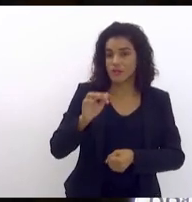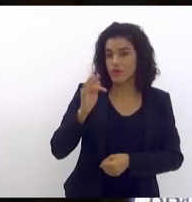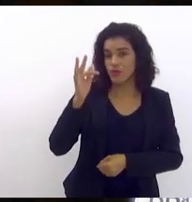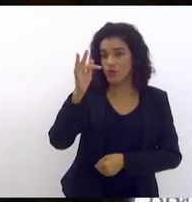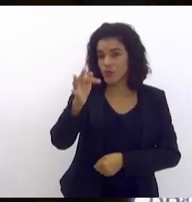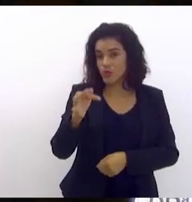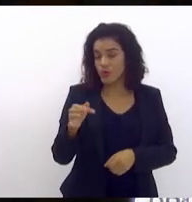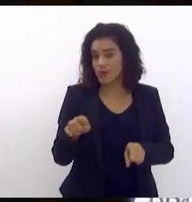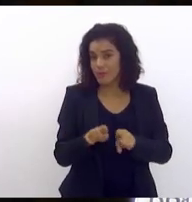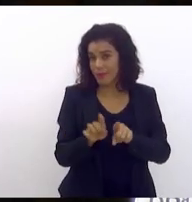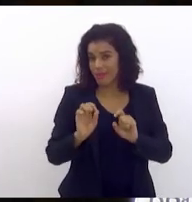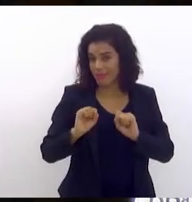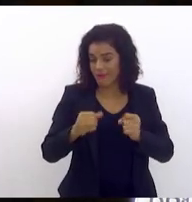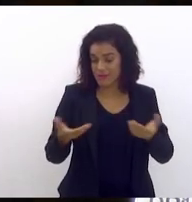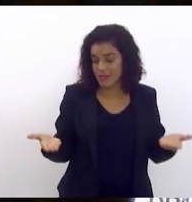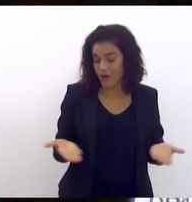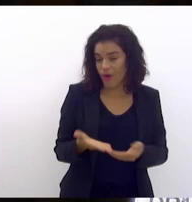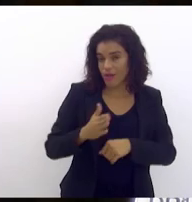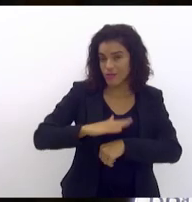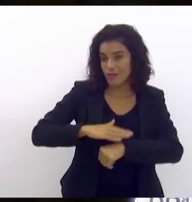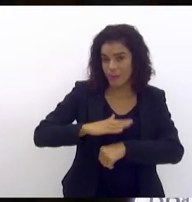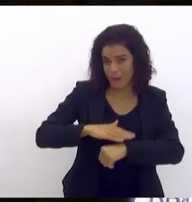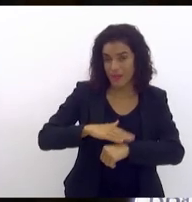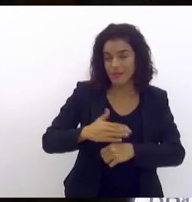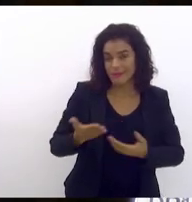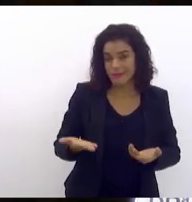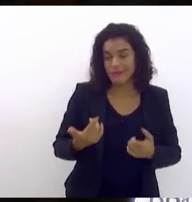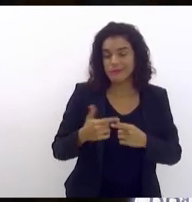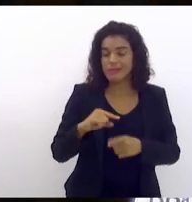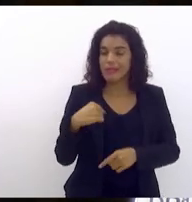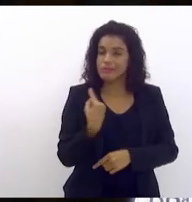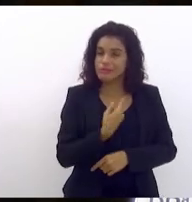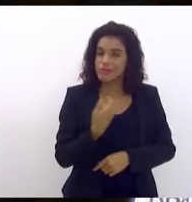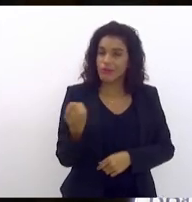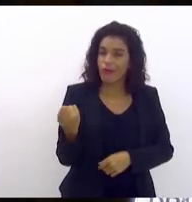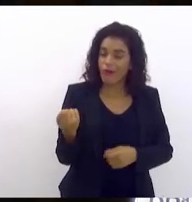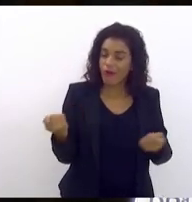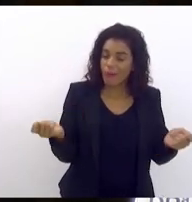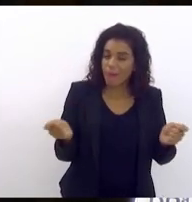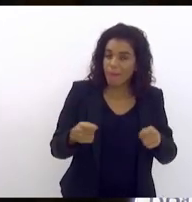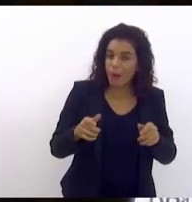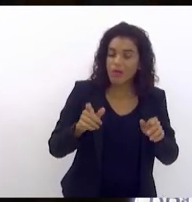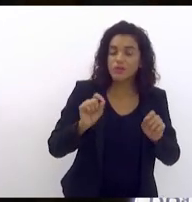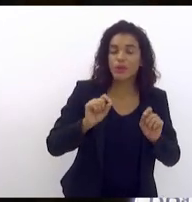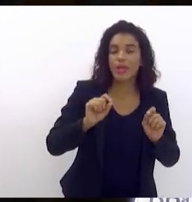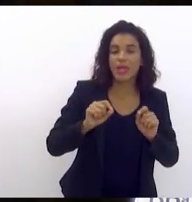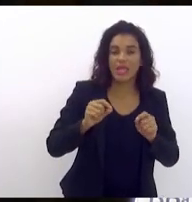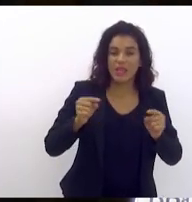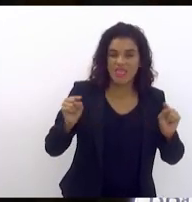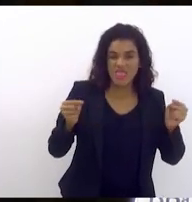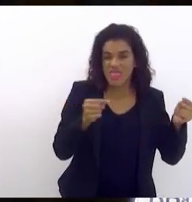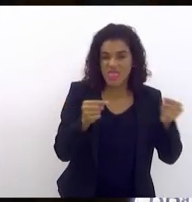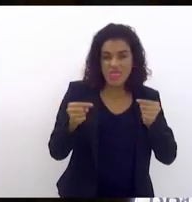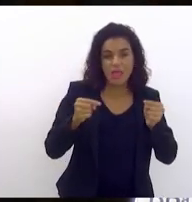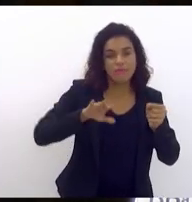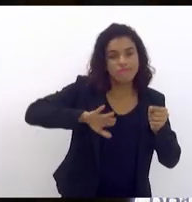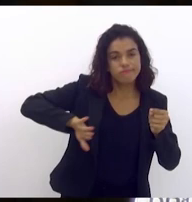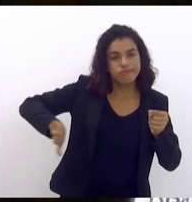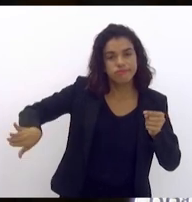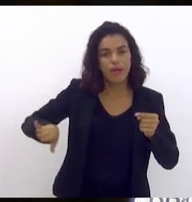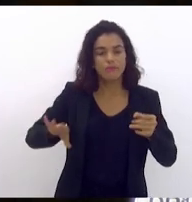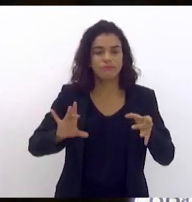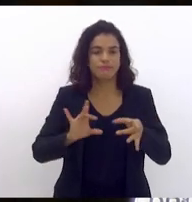do nosso presente que todos nós possamos minimamente colocar as divergências de lado para construir um estado em